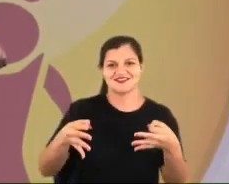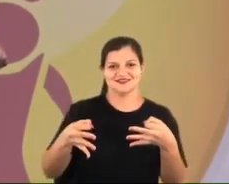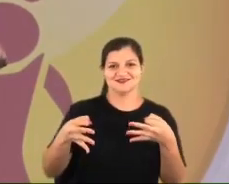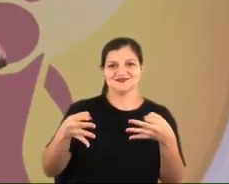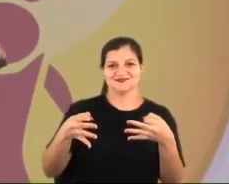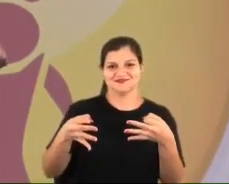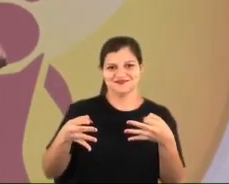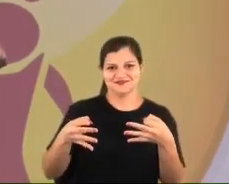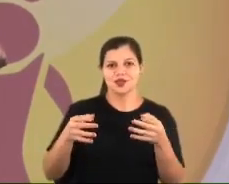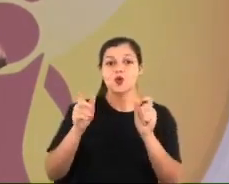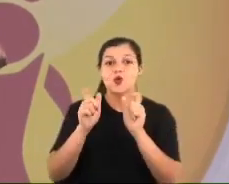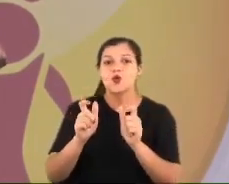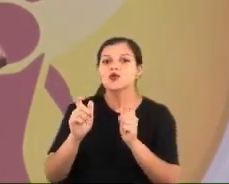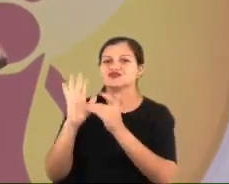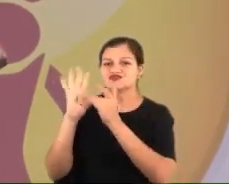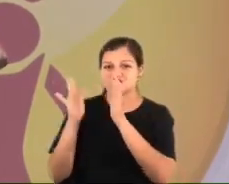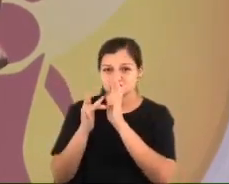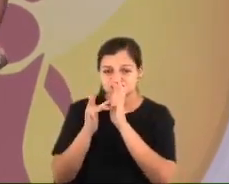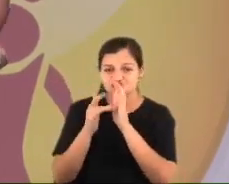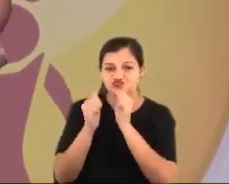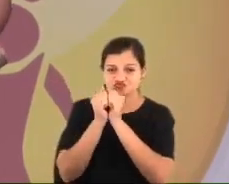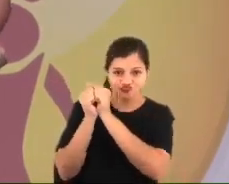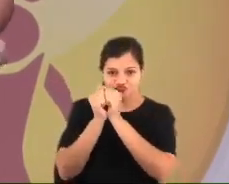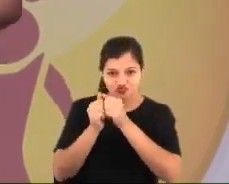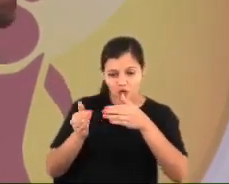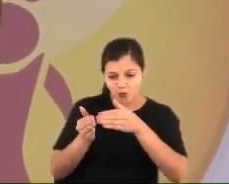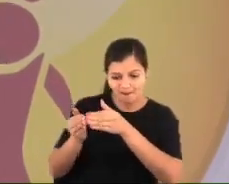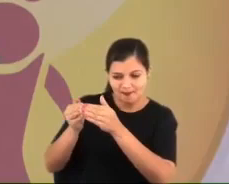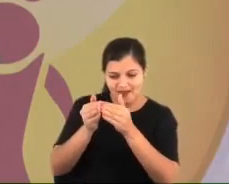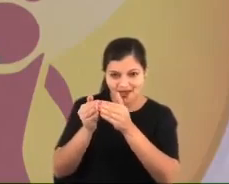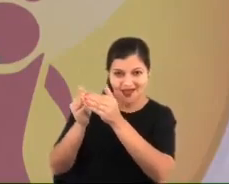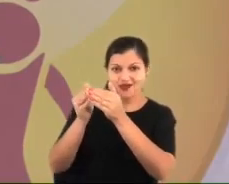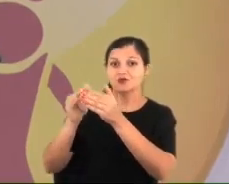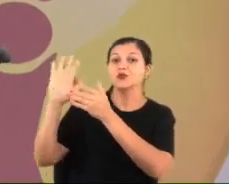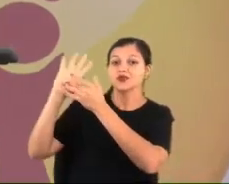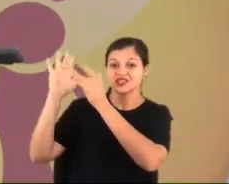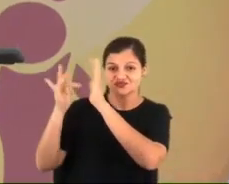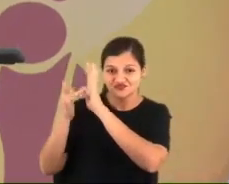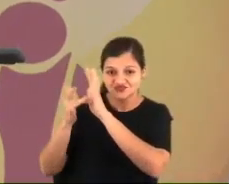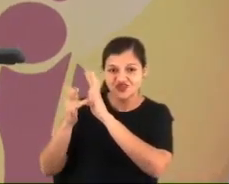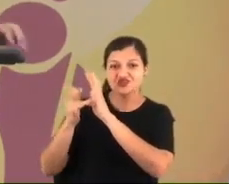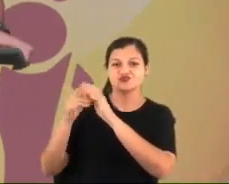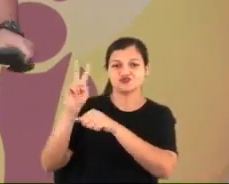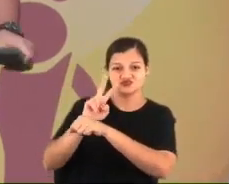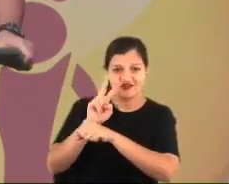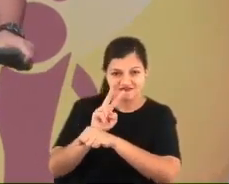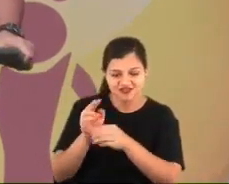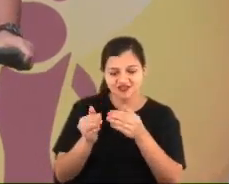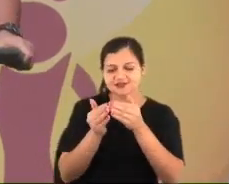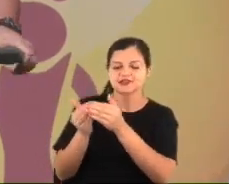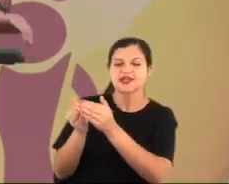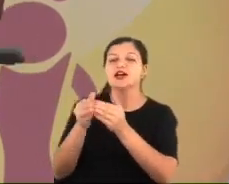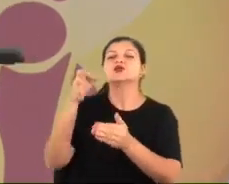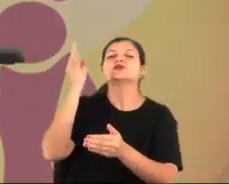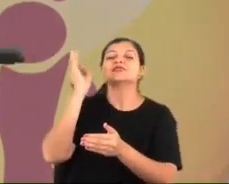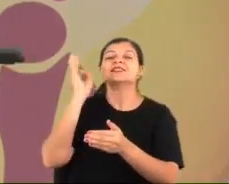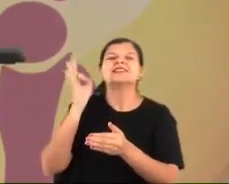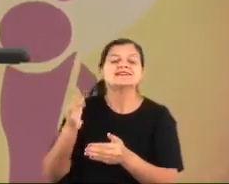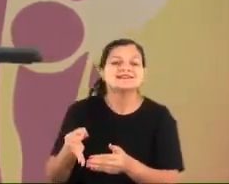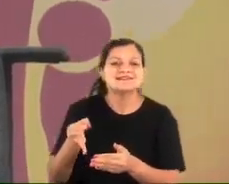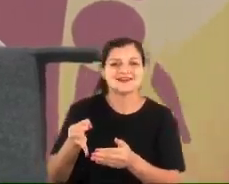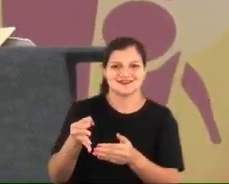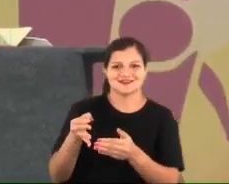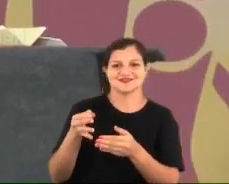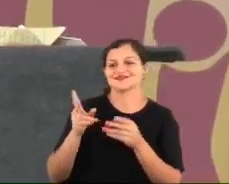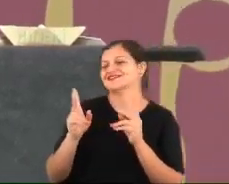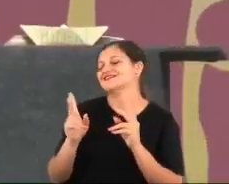está, não afunda. O barco que Jesus é o comandante, ele não se perde jamais. E olha só,